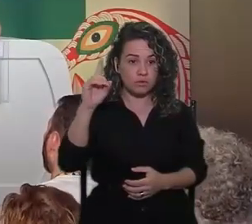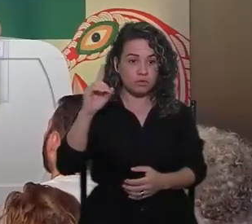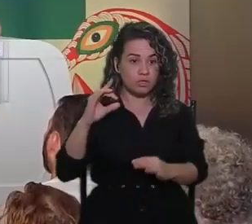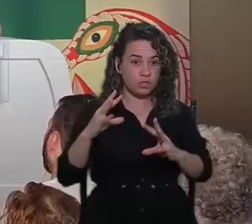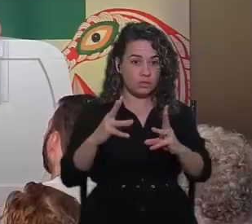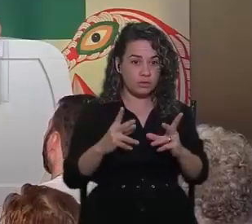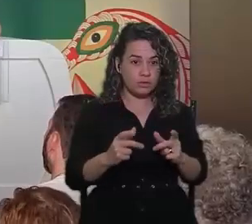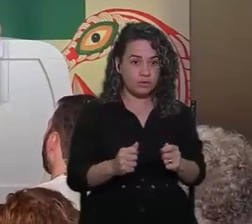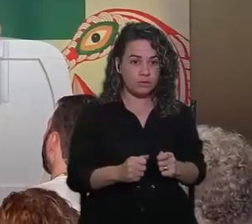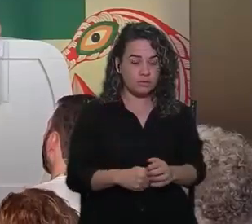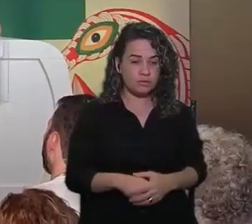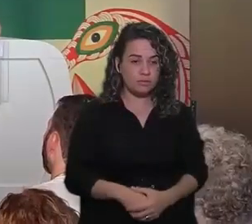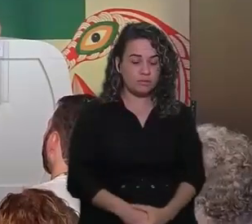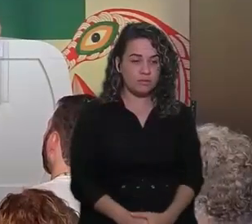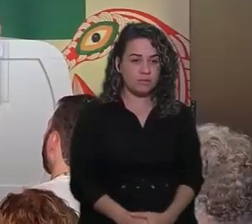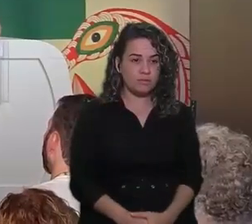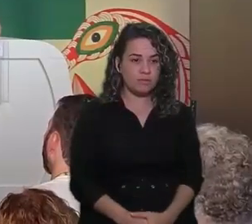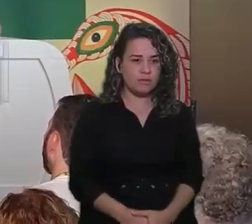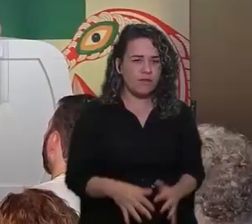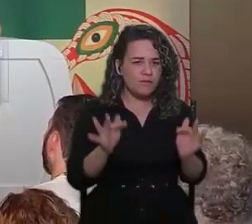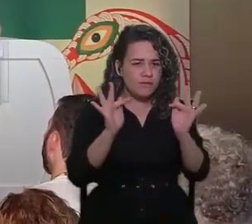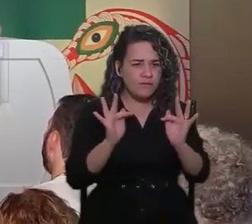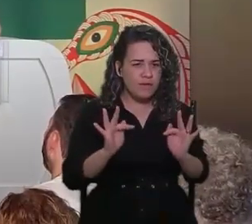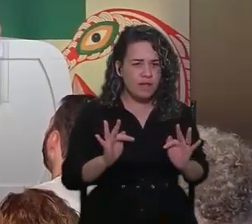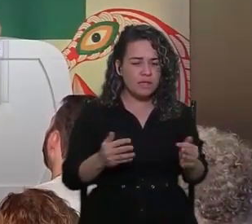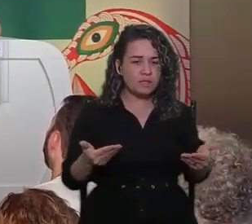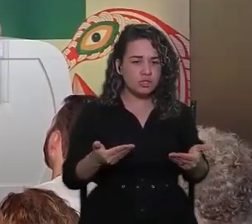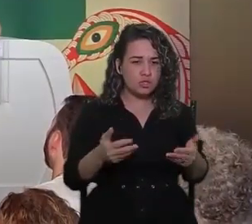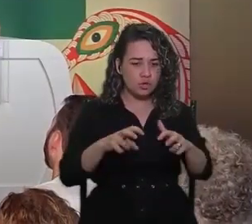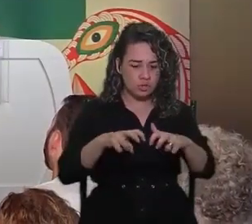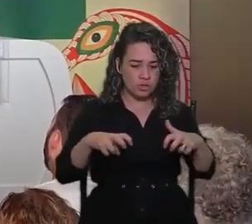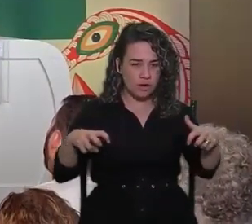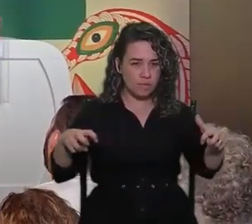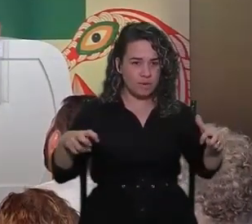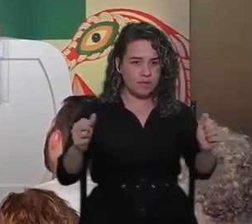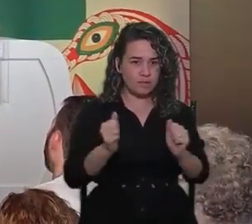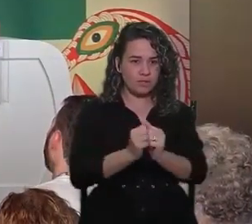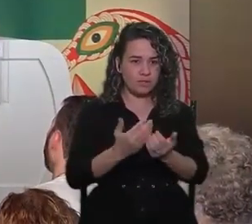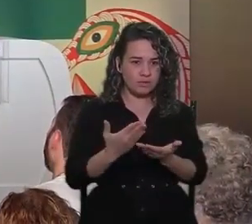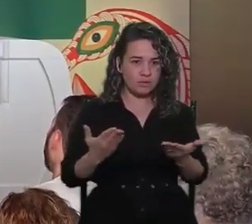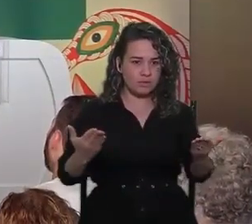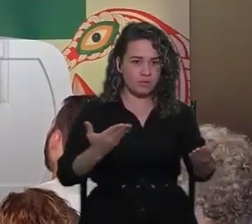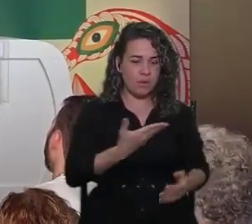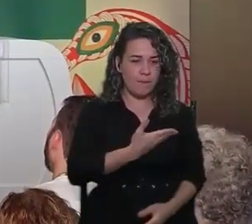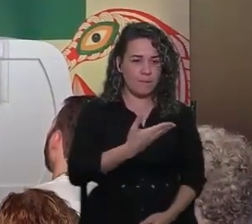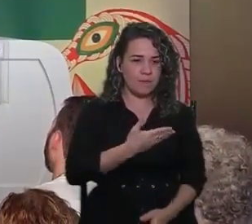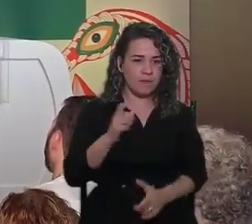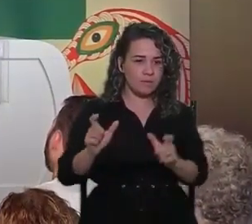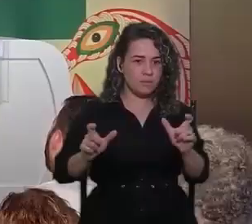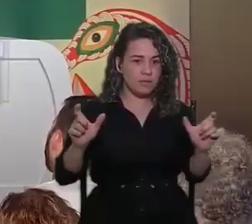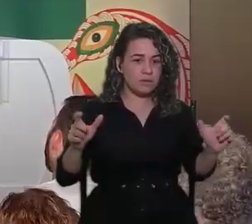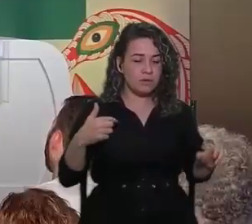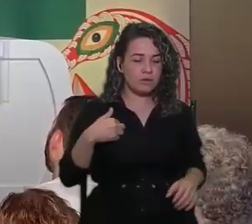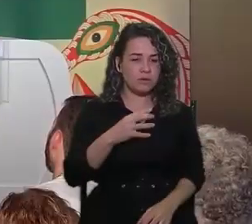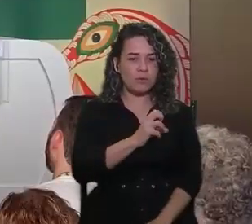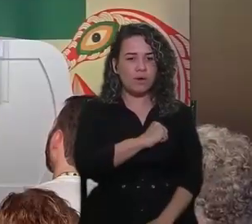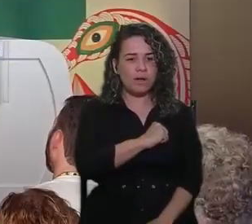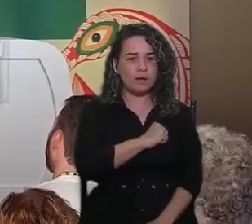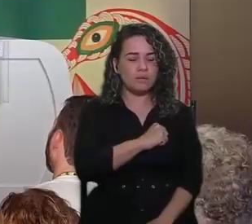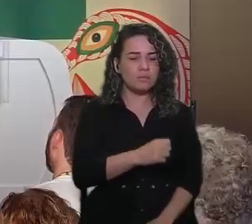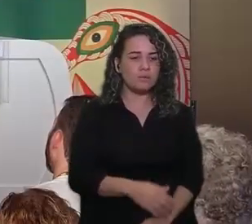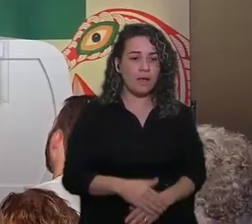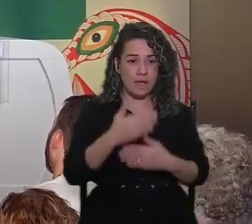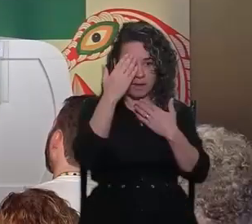todos. Muito feliz em estar aqui nessa mesa com amigos, pessoas que eu amo. Agradecer